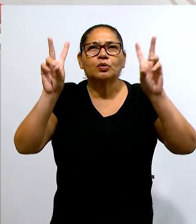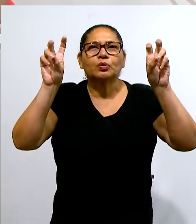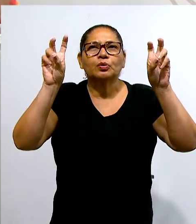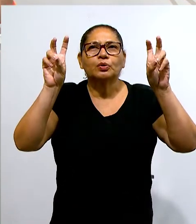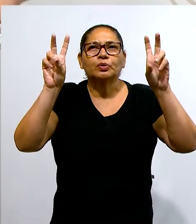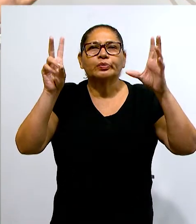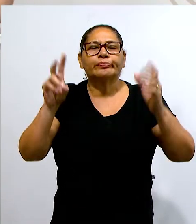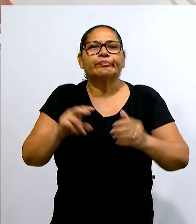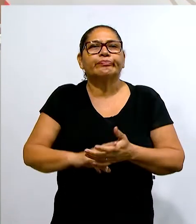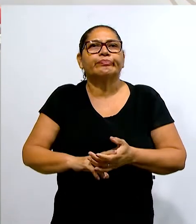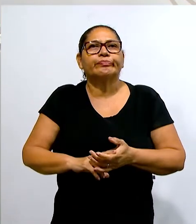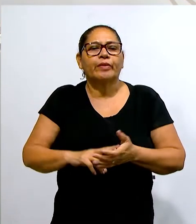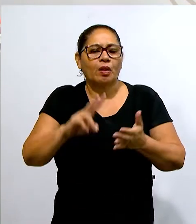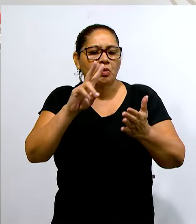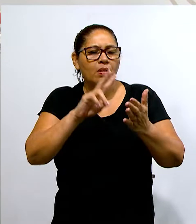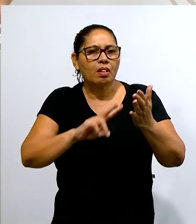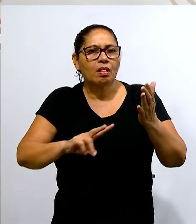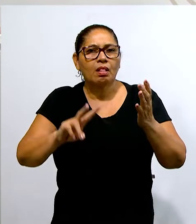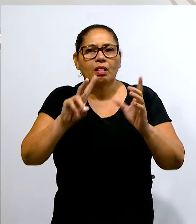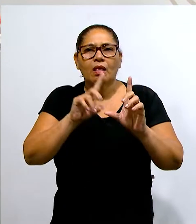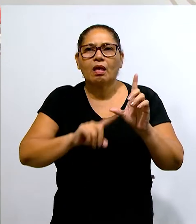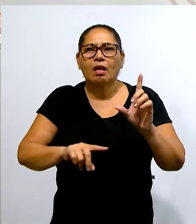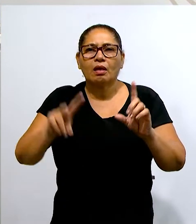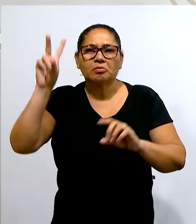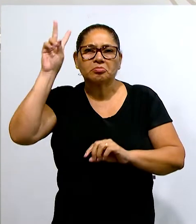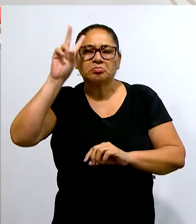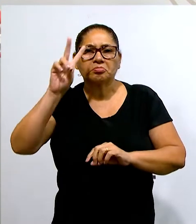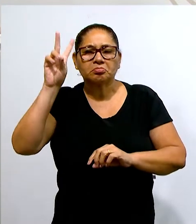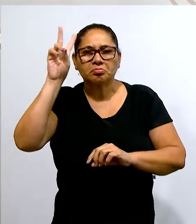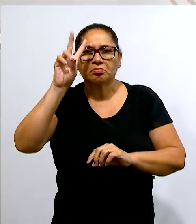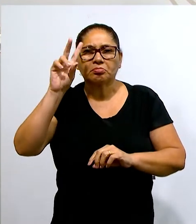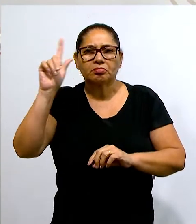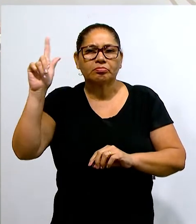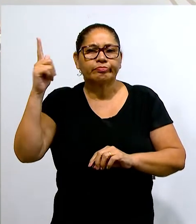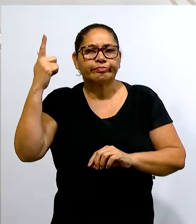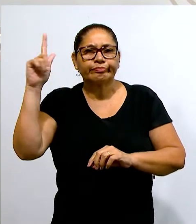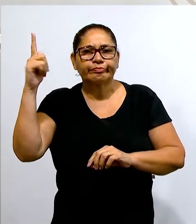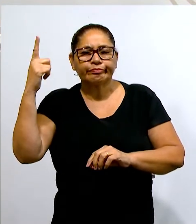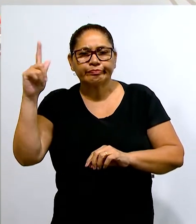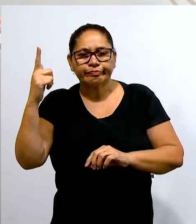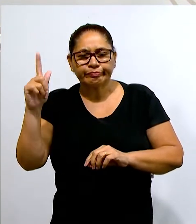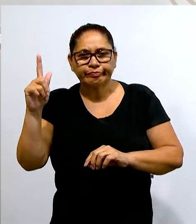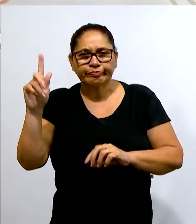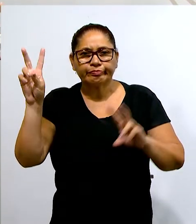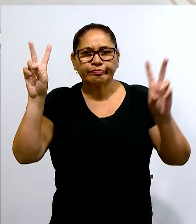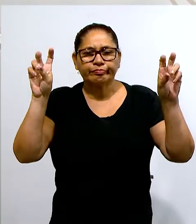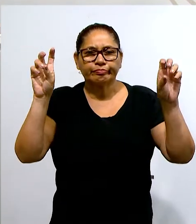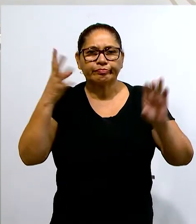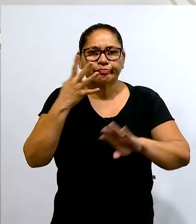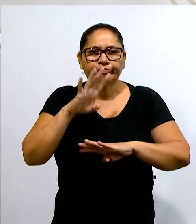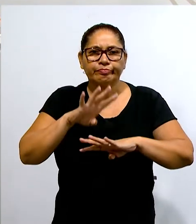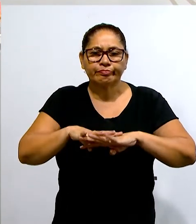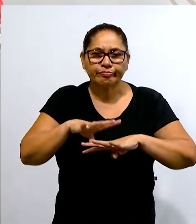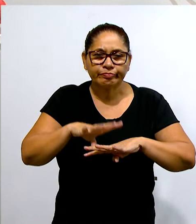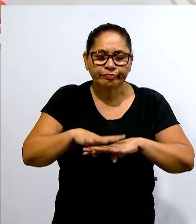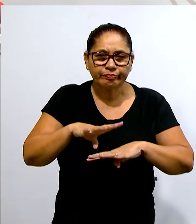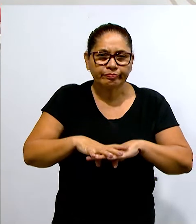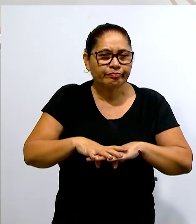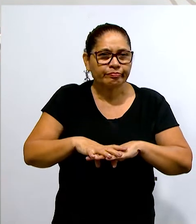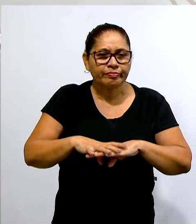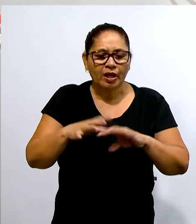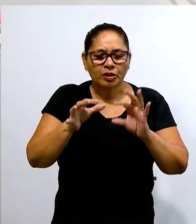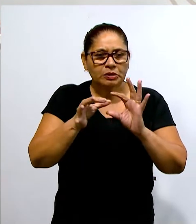se conecta com o tema da história, com o tema da geografia, com o tema da matemática. Então, assim, eles não